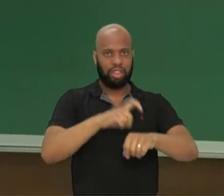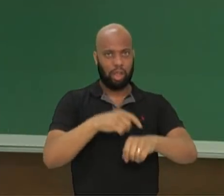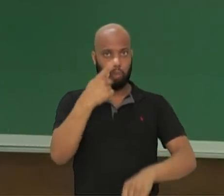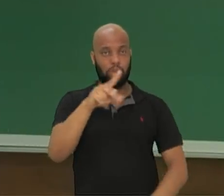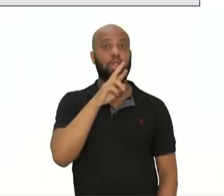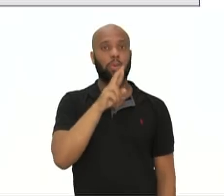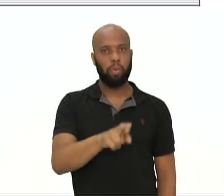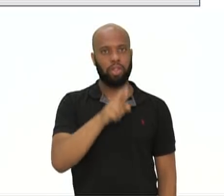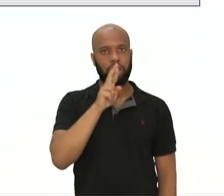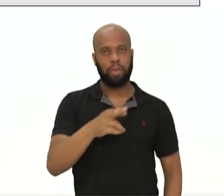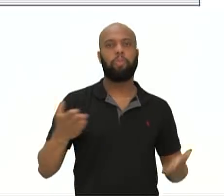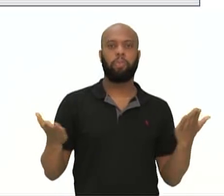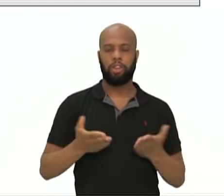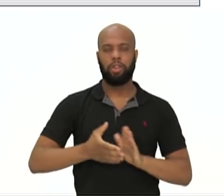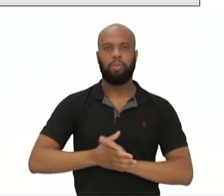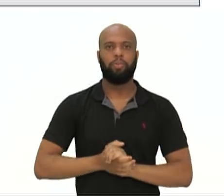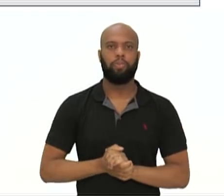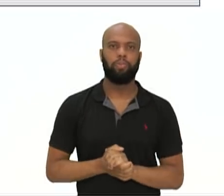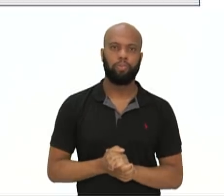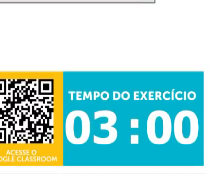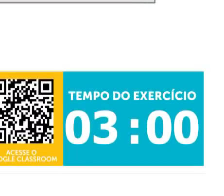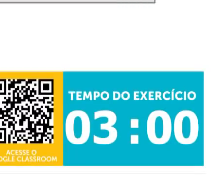lá? Um tempinho.